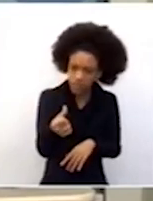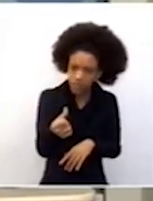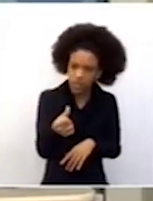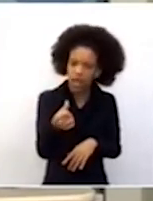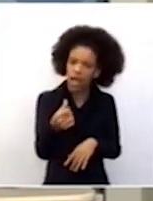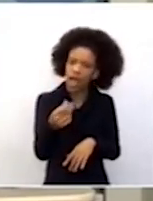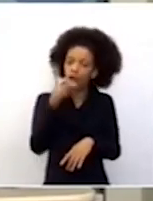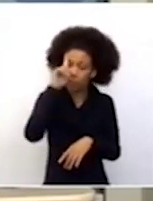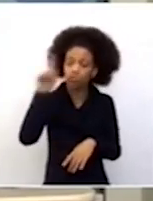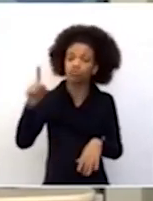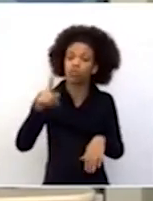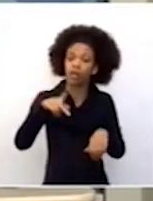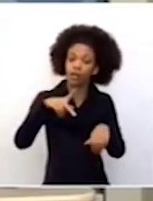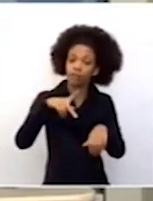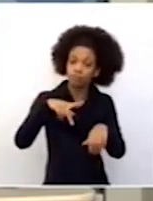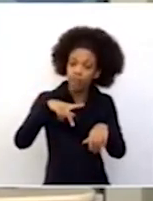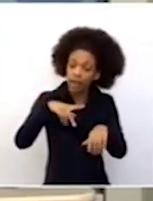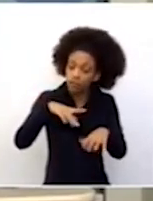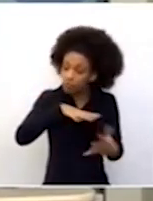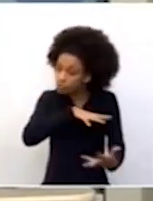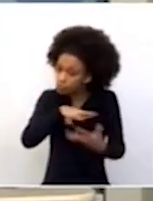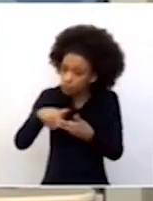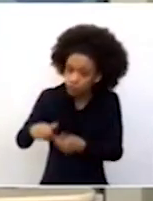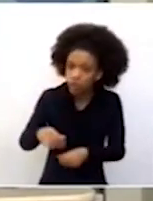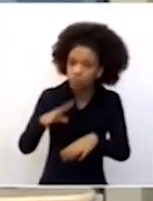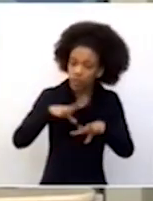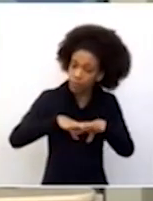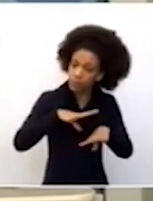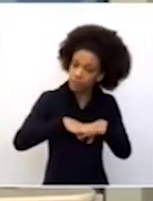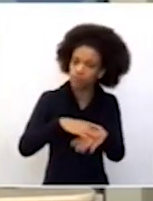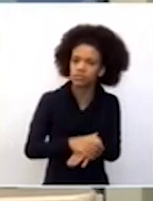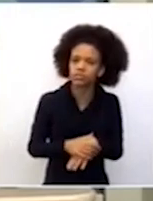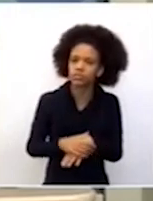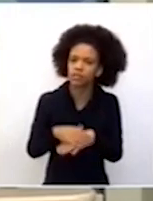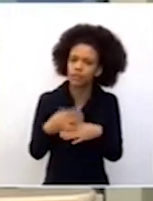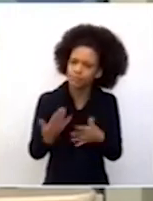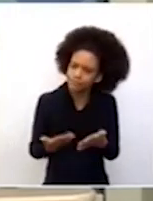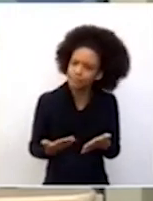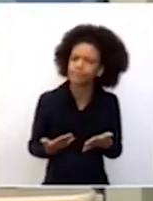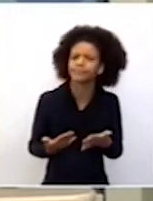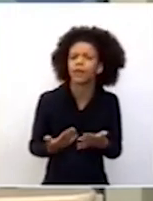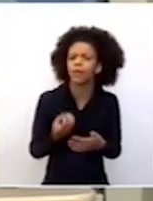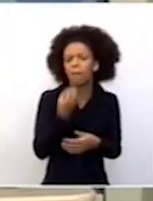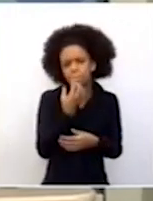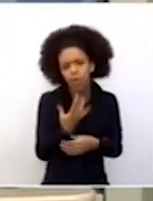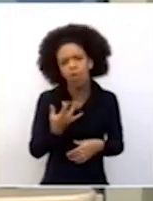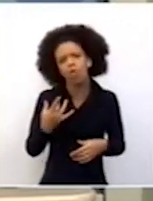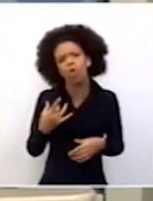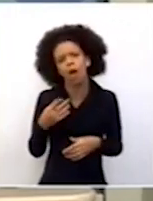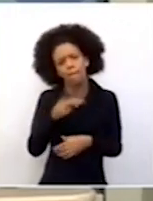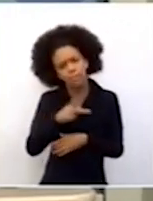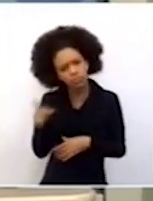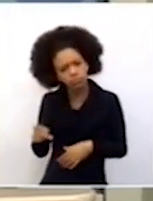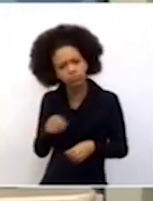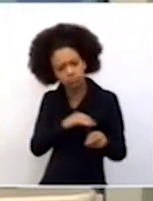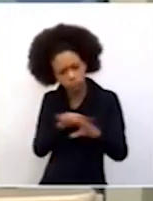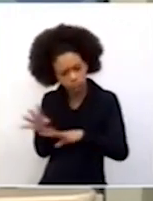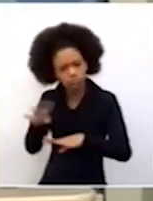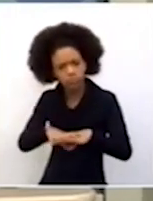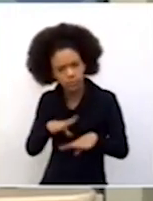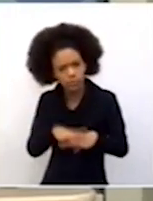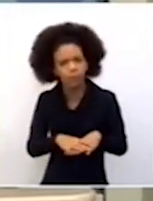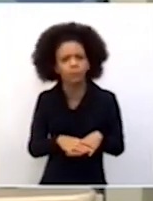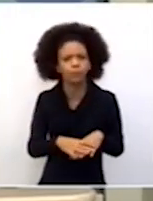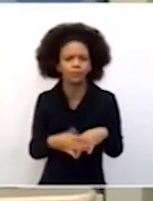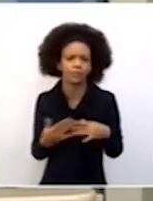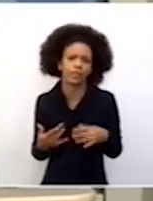né. Isso vai de encontro com o Malbataan, né, o educador matemático, né, e o pseudônimo, né, o Malbataan, que é